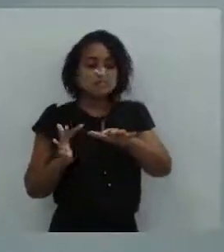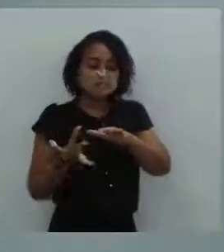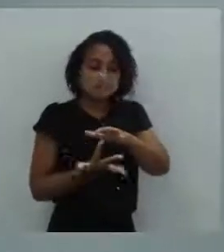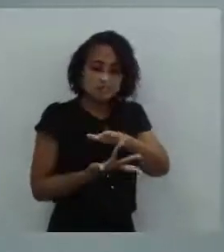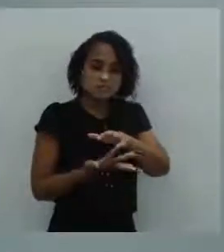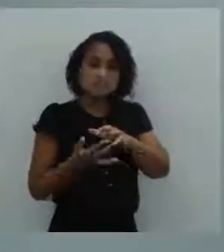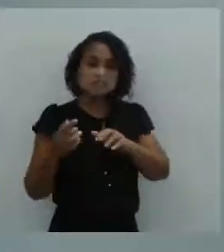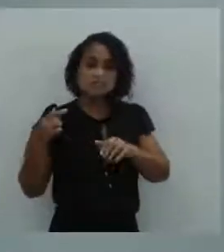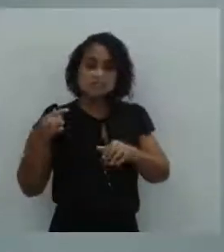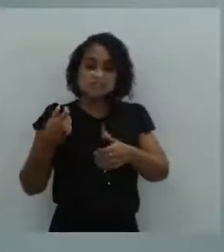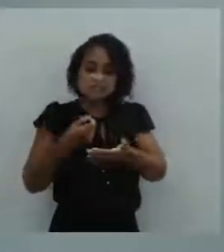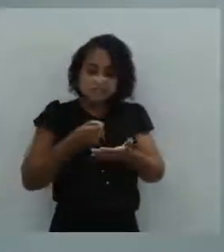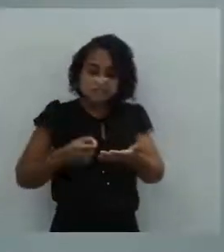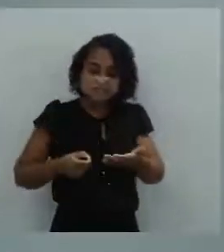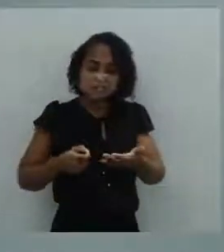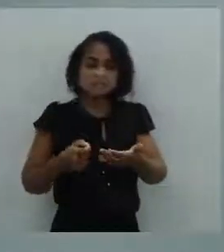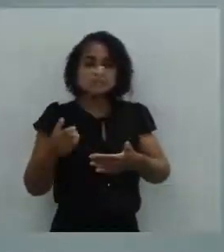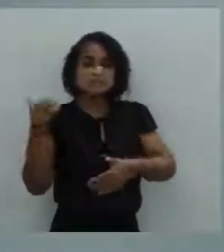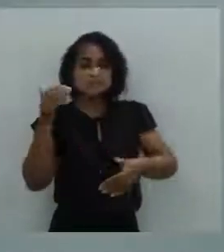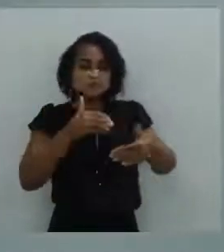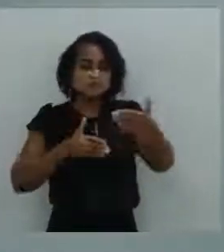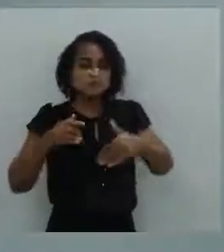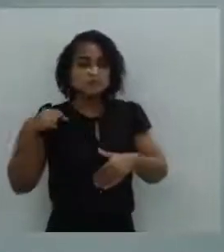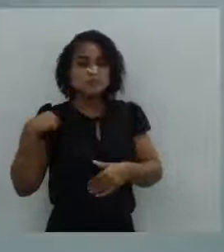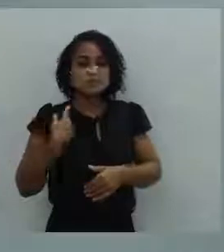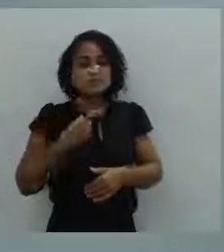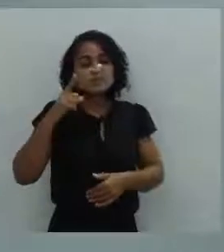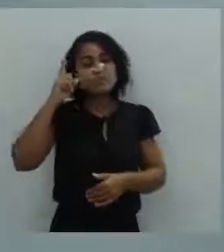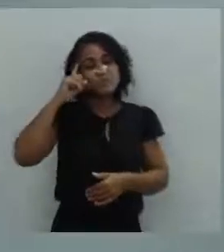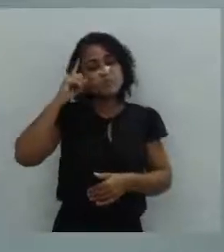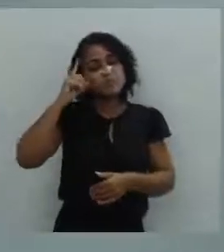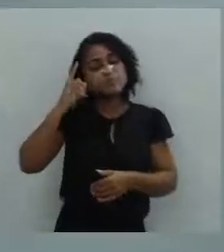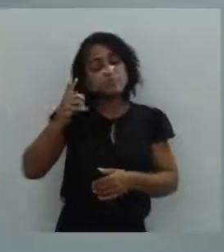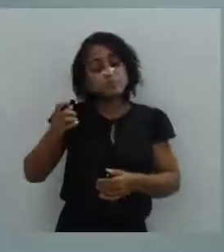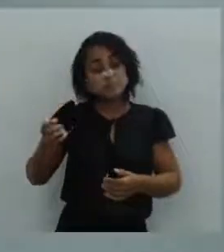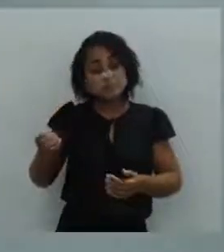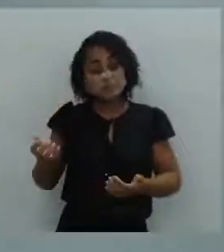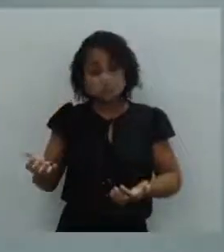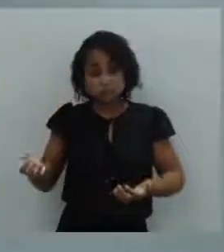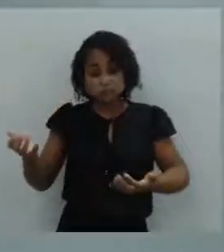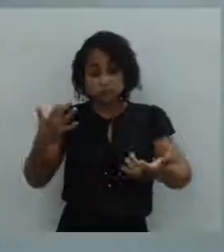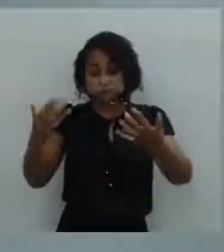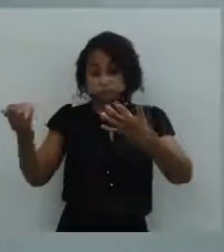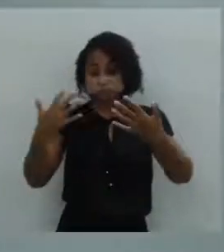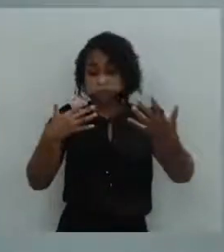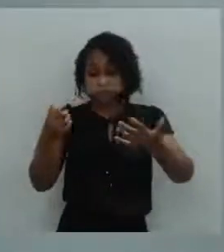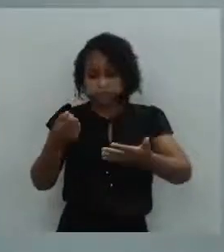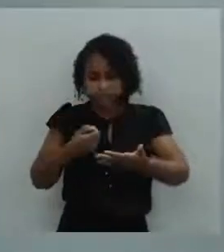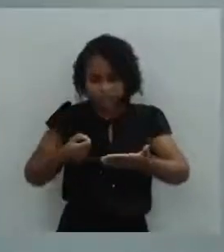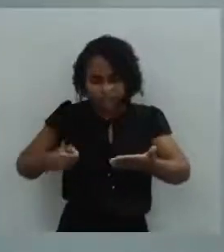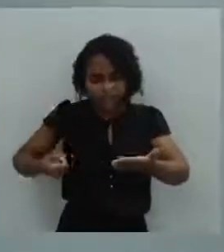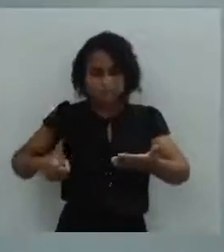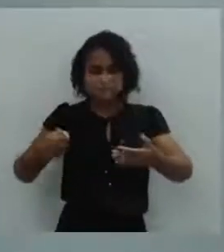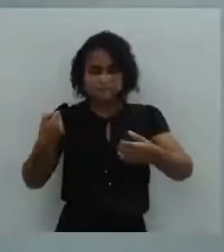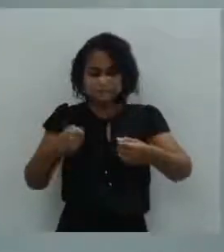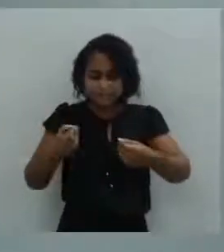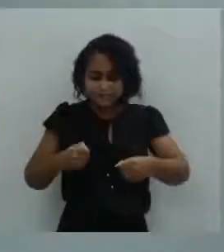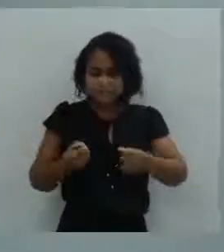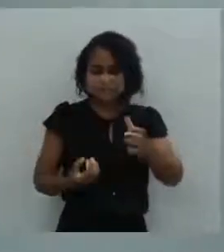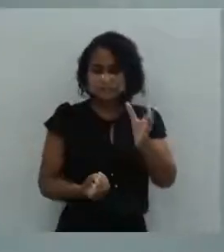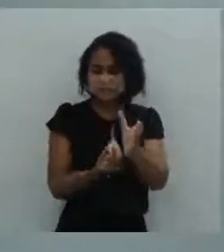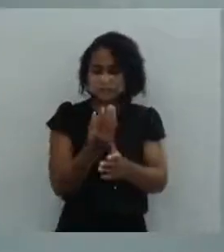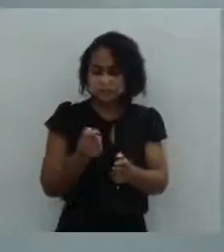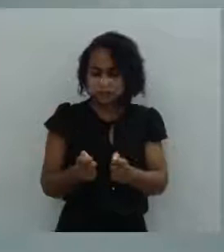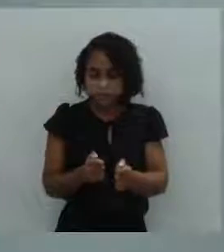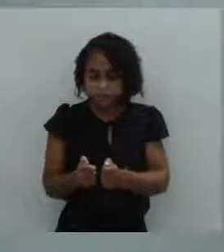sociais, a escrita ela faz parte do nosso dia a dia com muito mais intensidade. A gente está o tempo todo a produzir textos. Às